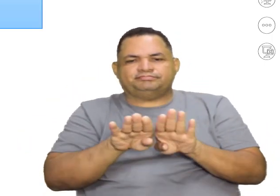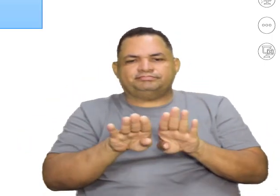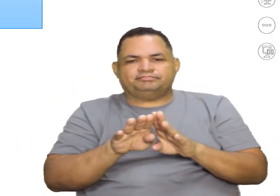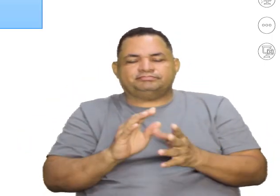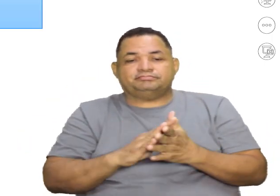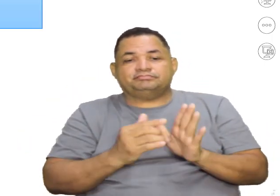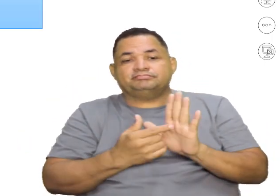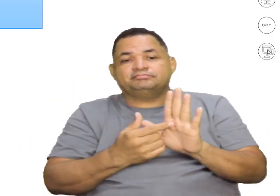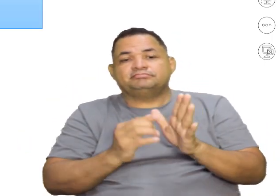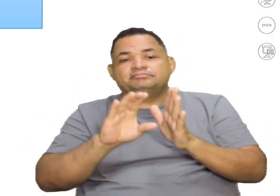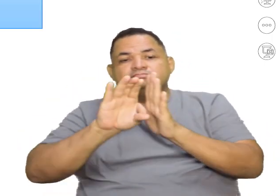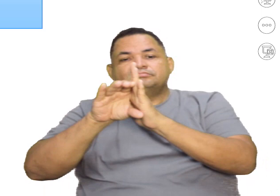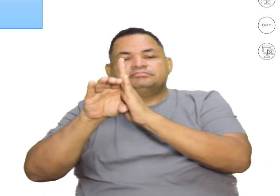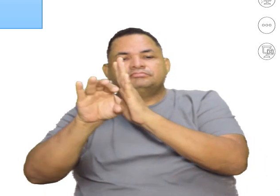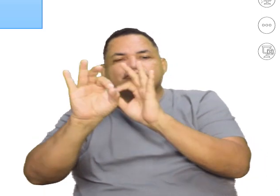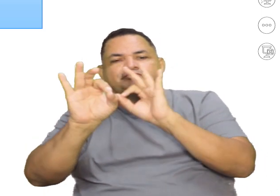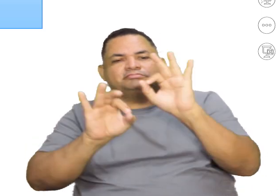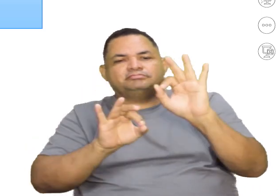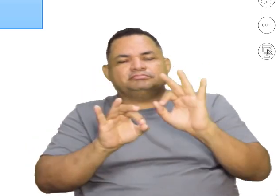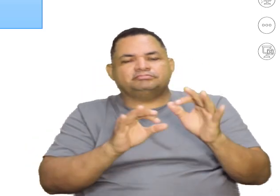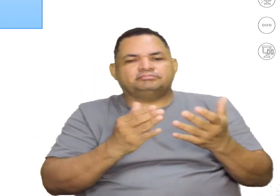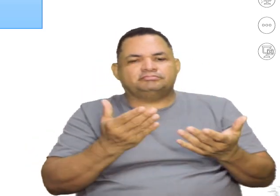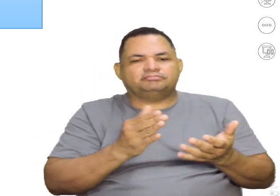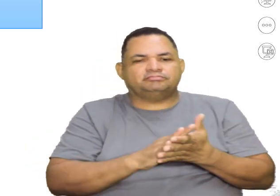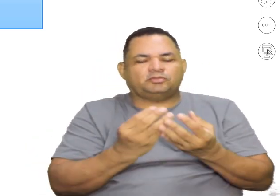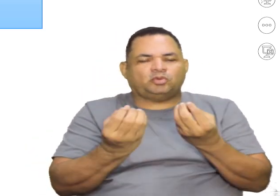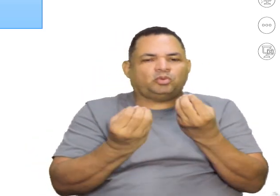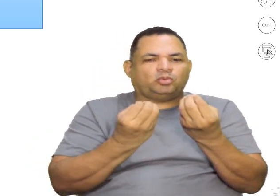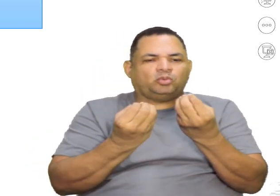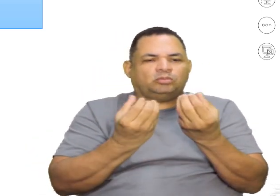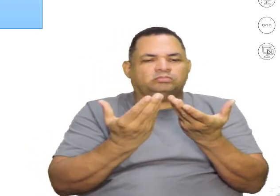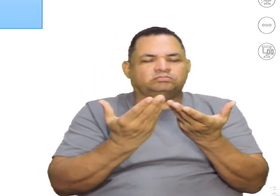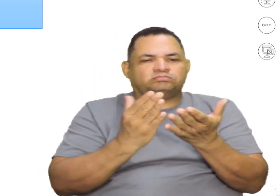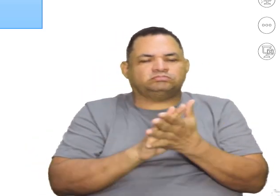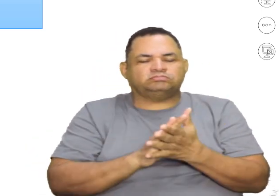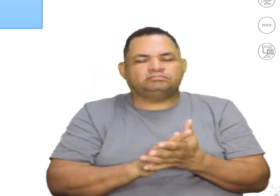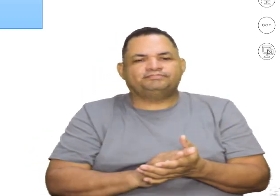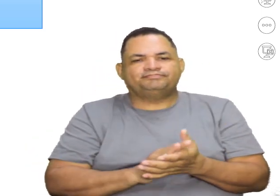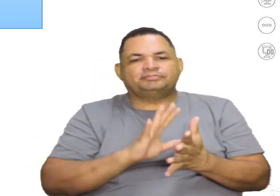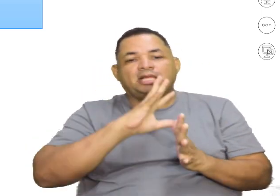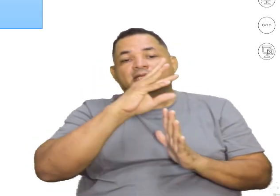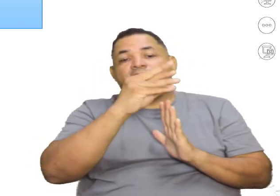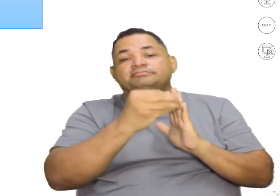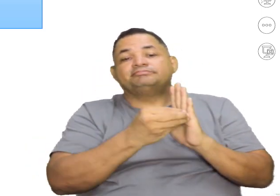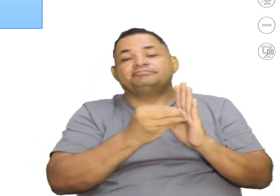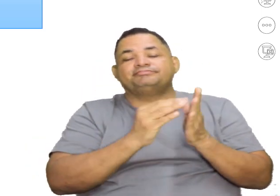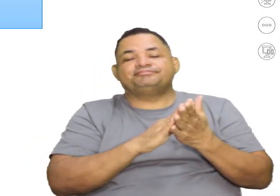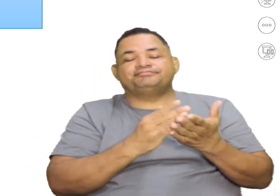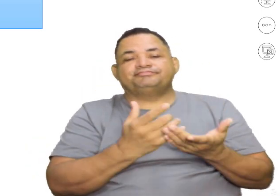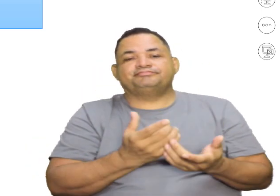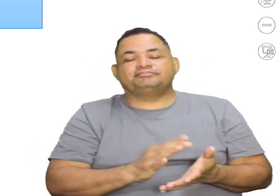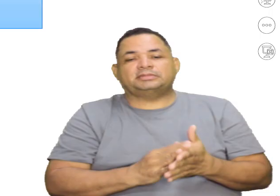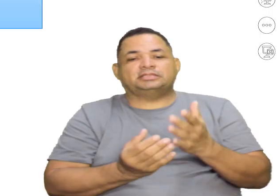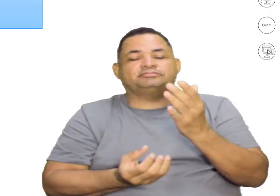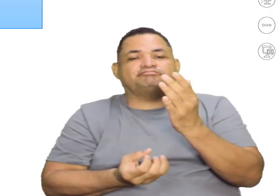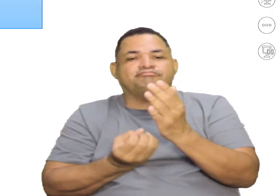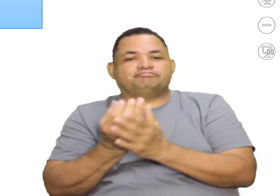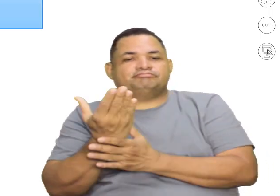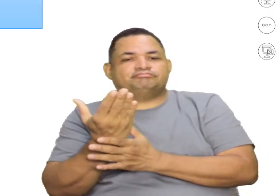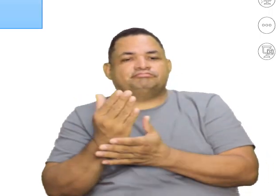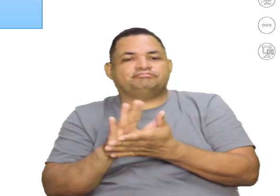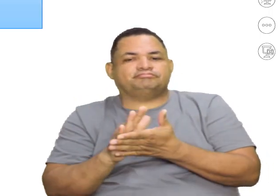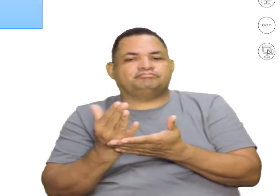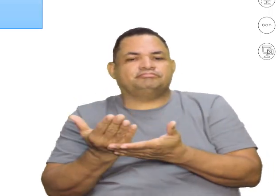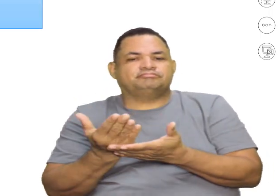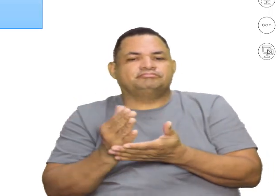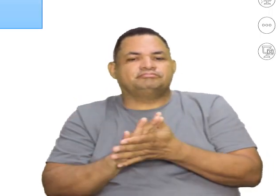gente trouxe o conceito de como conceituar, então, essa Amazônia. E ela surge já